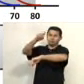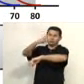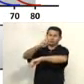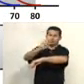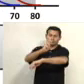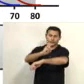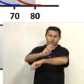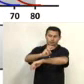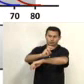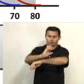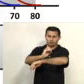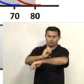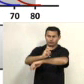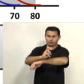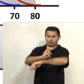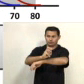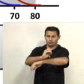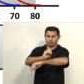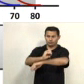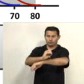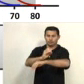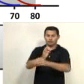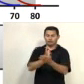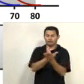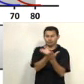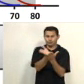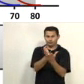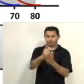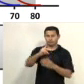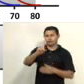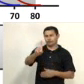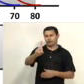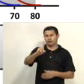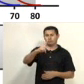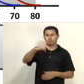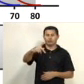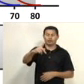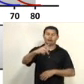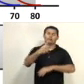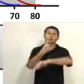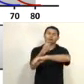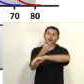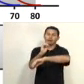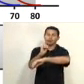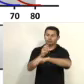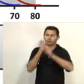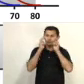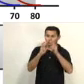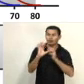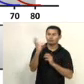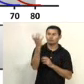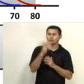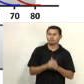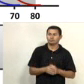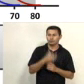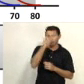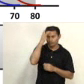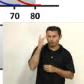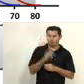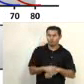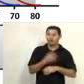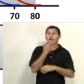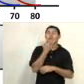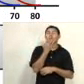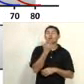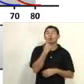50 e desvio padrão 10. Vamos ver o que ocorreu com essa curva, pessoal. A curva